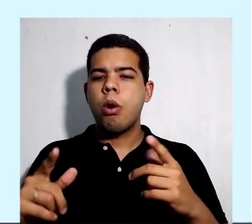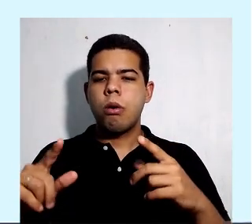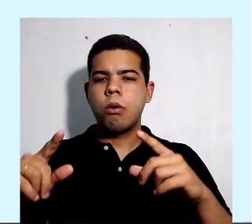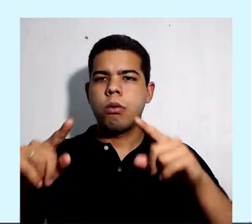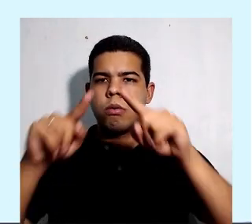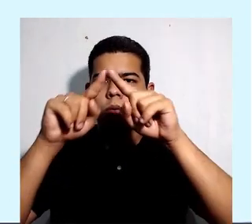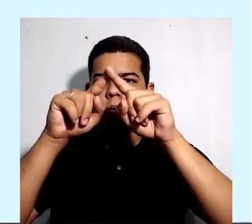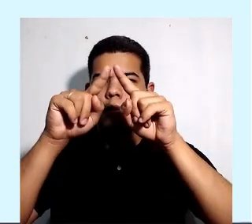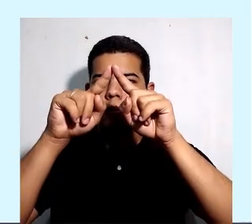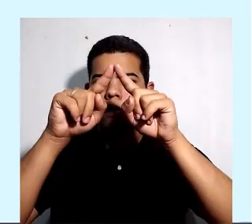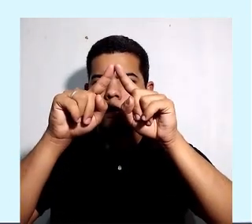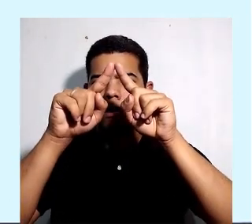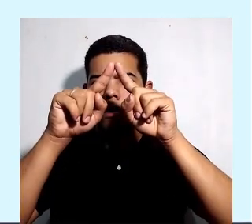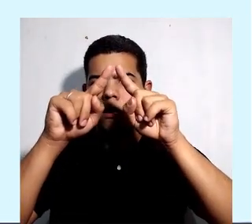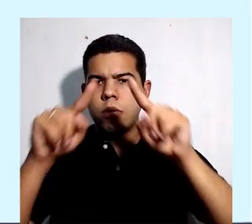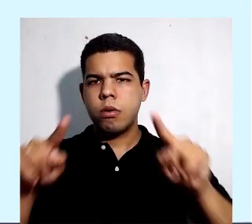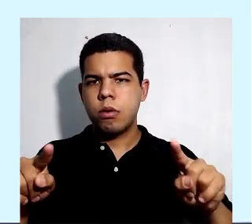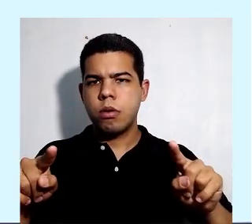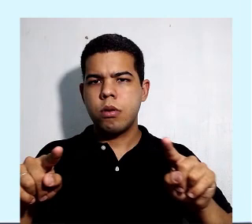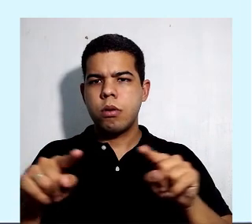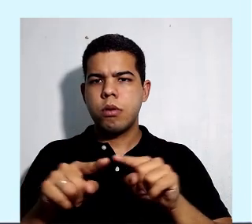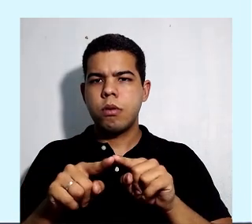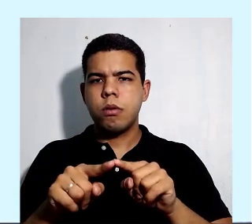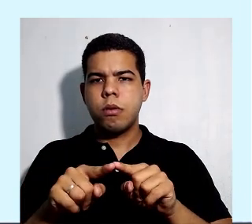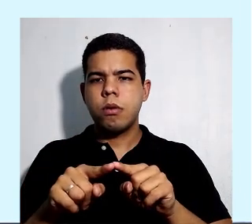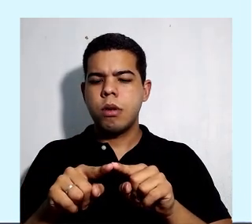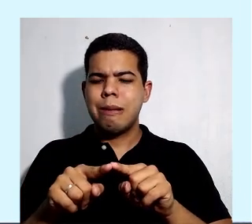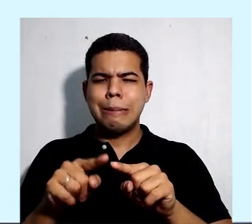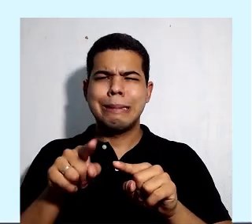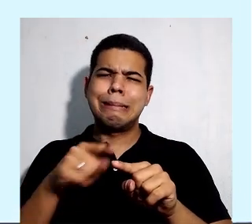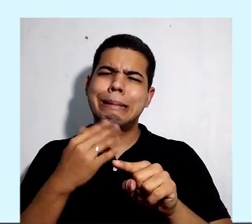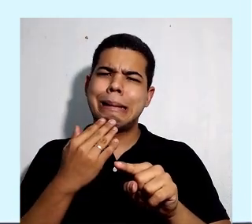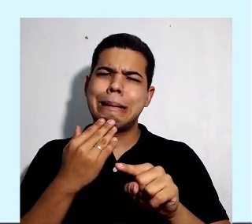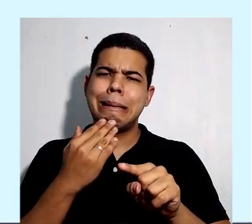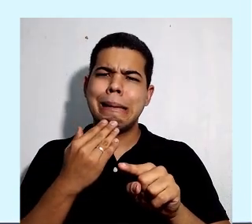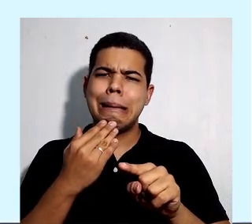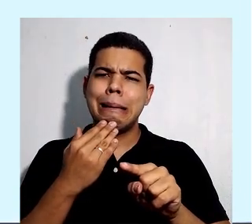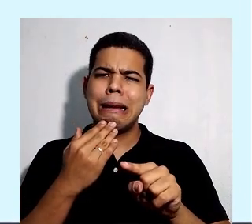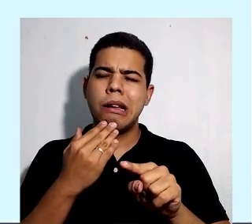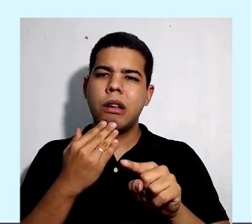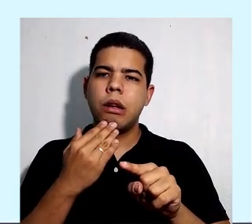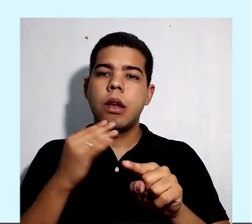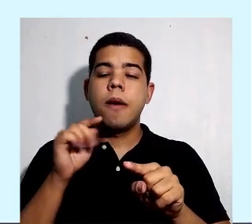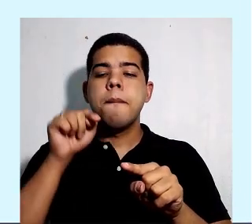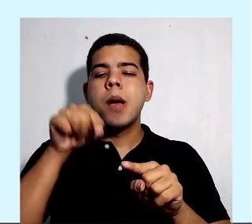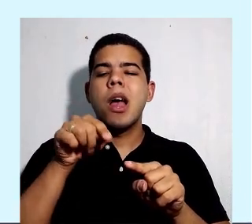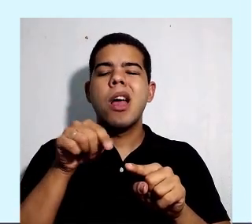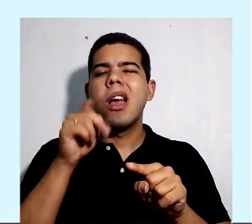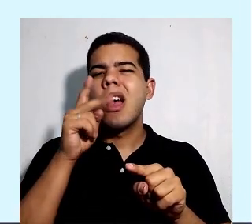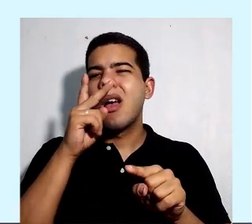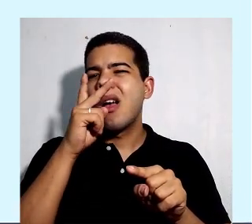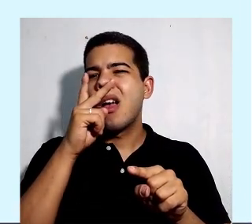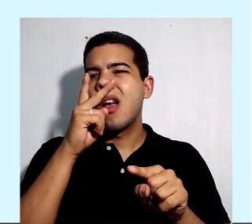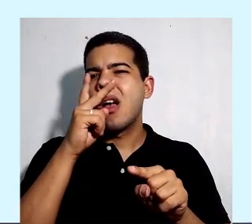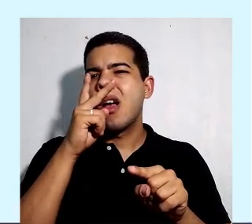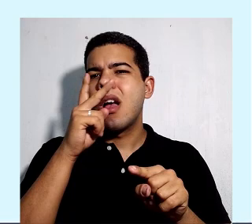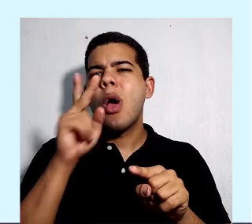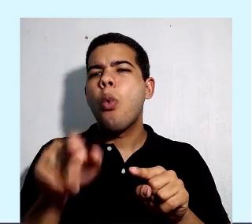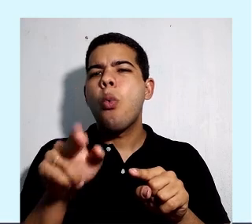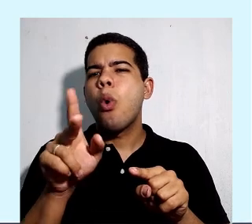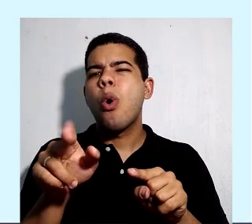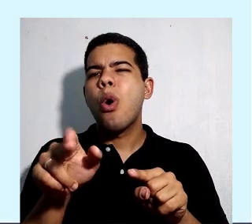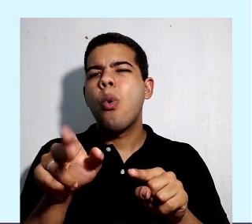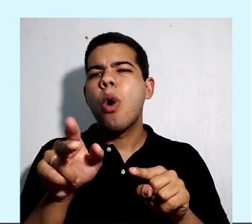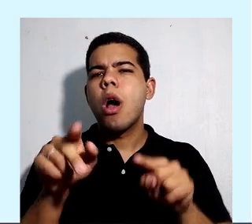dá corretamente, professor. Isso, porque no triângulo a gente vai ver que ele é a metade de um quadrado ou a